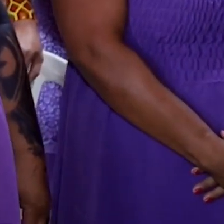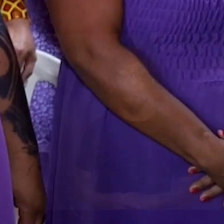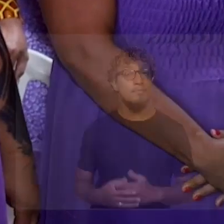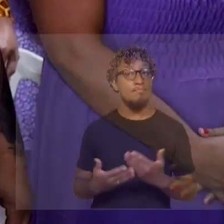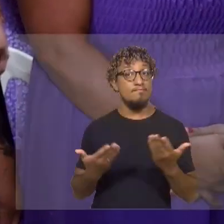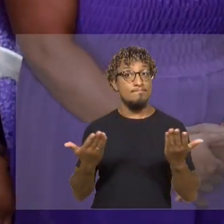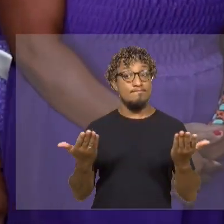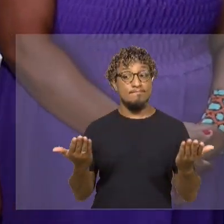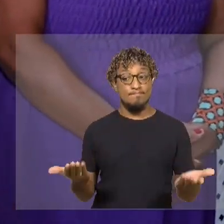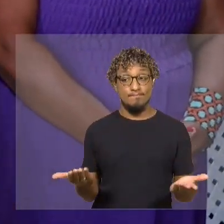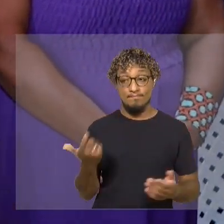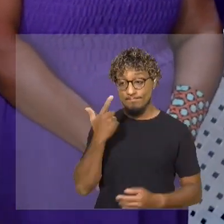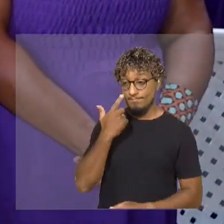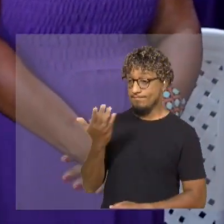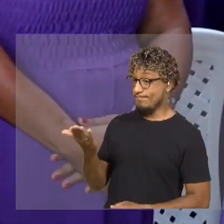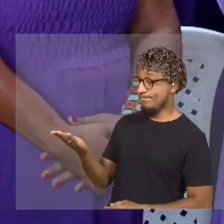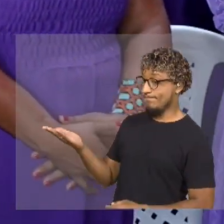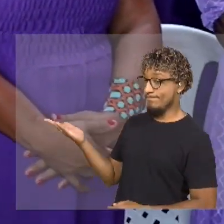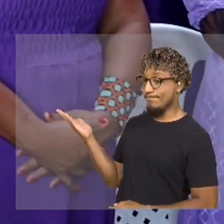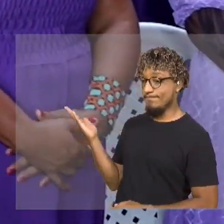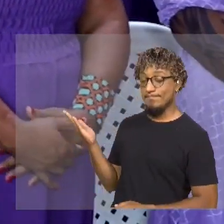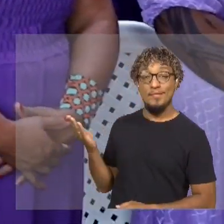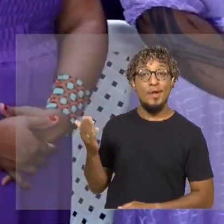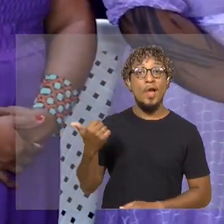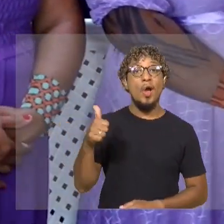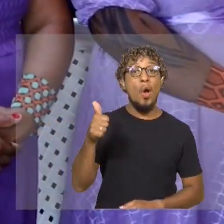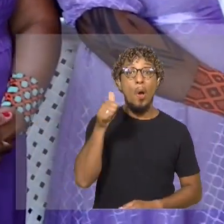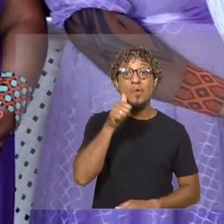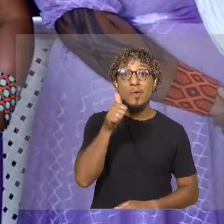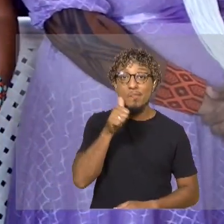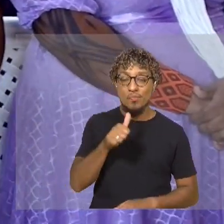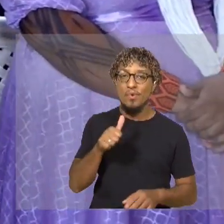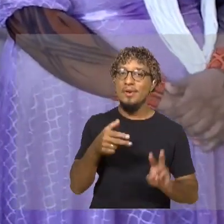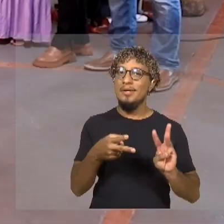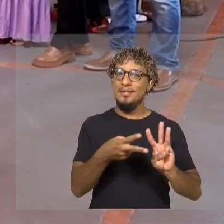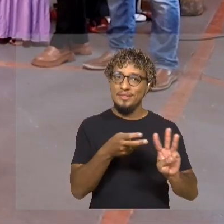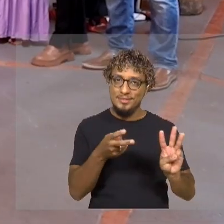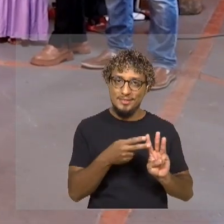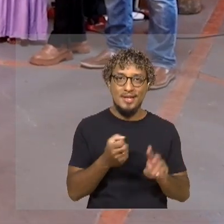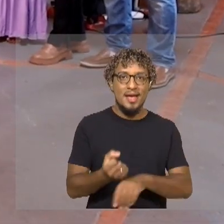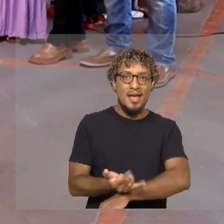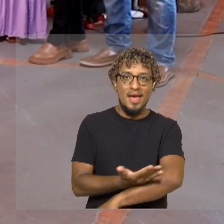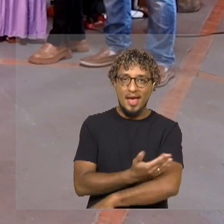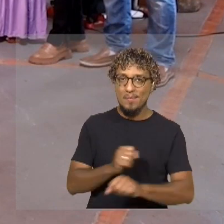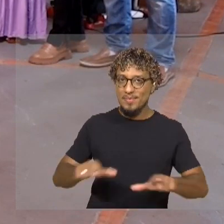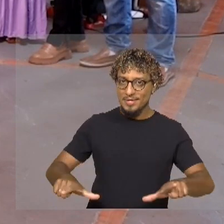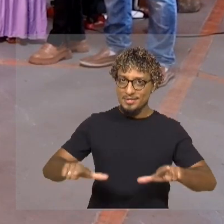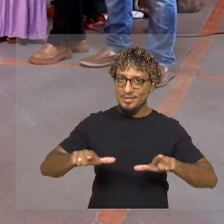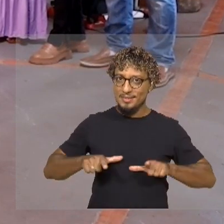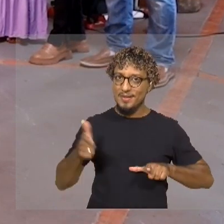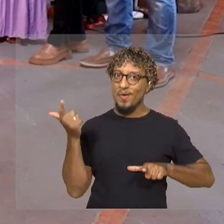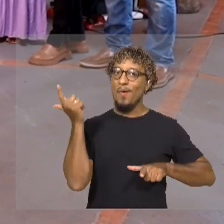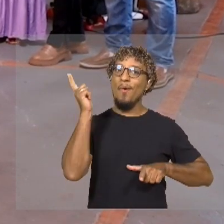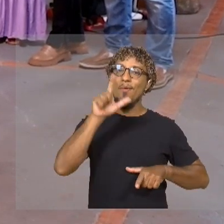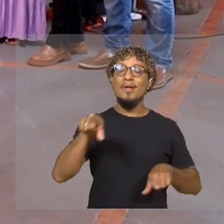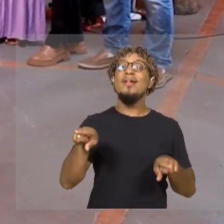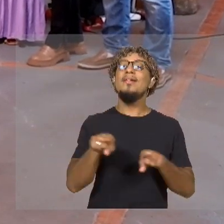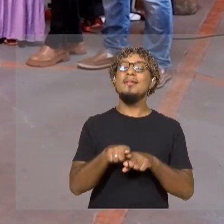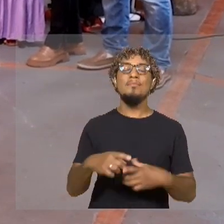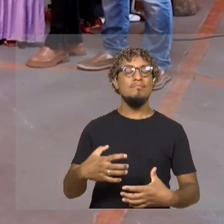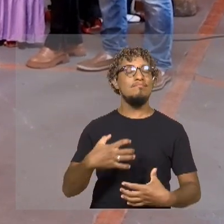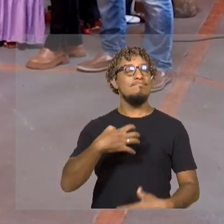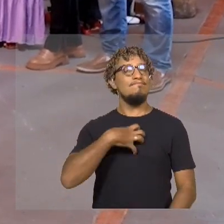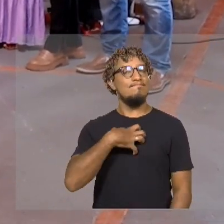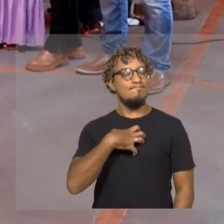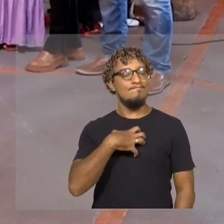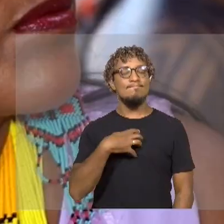Enquanto as 11 mulheres indígenas vivem a emoção da conquista do diploma, vem a sensação de poder contribuir com